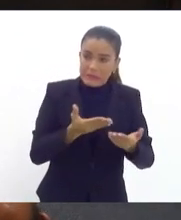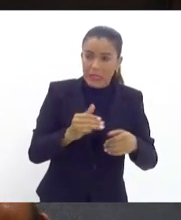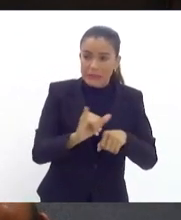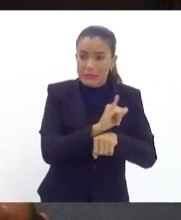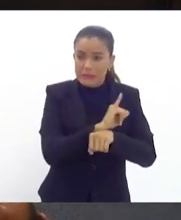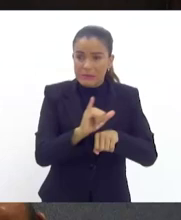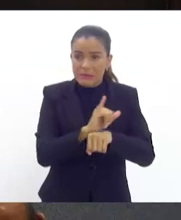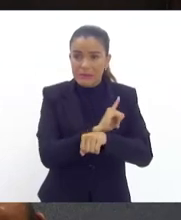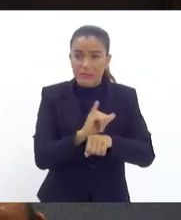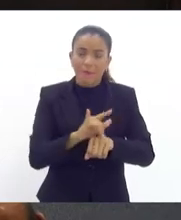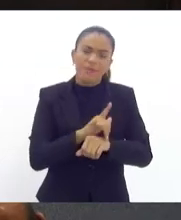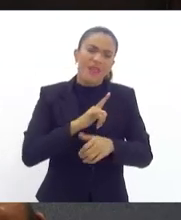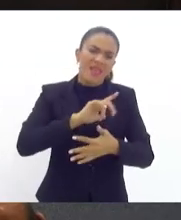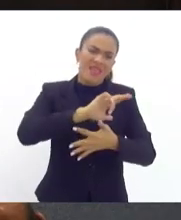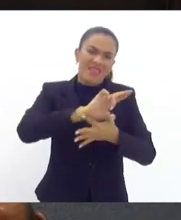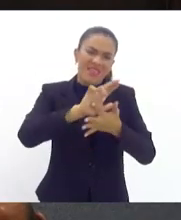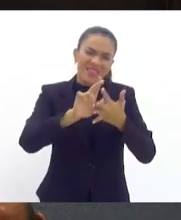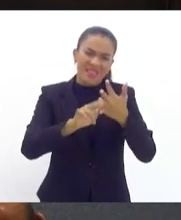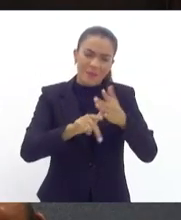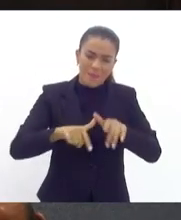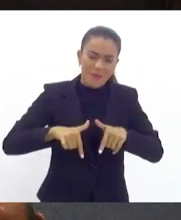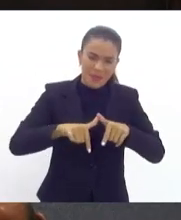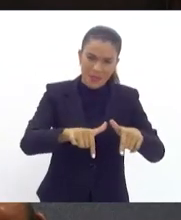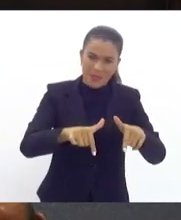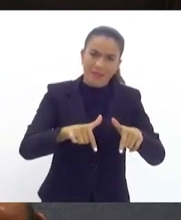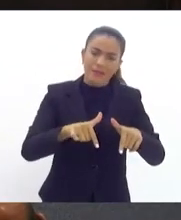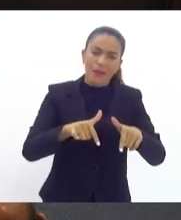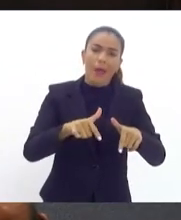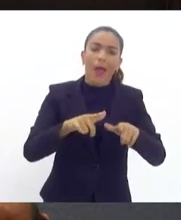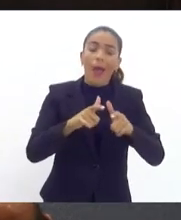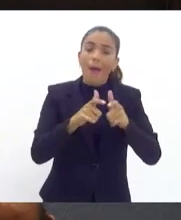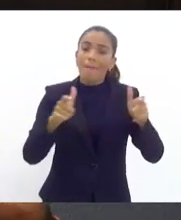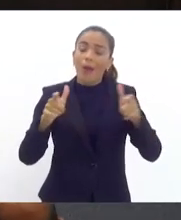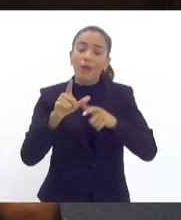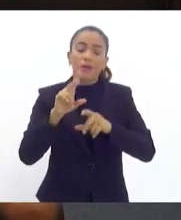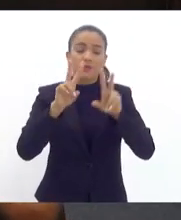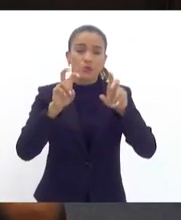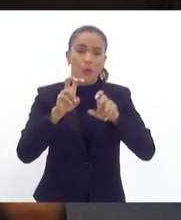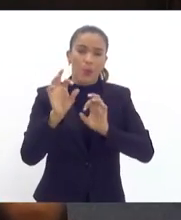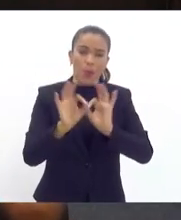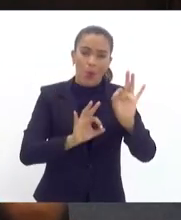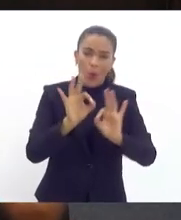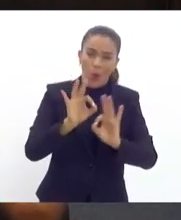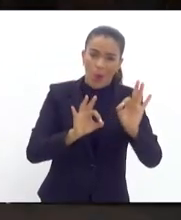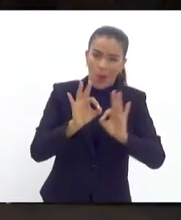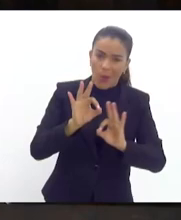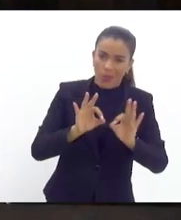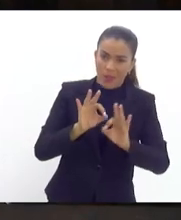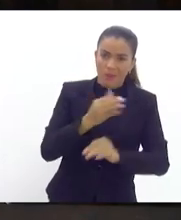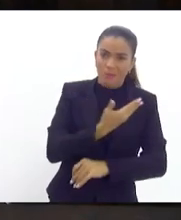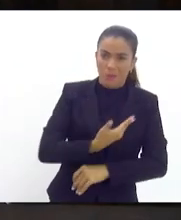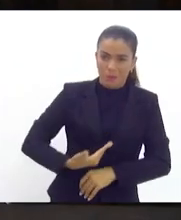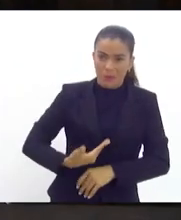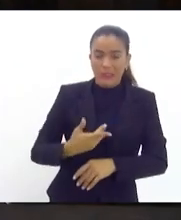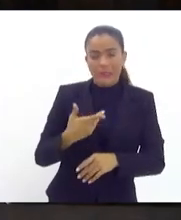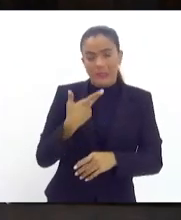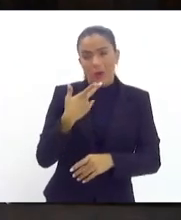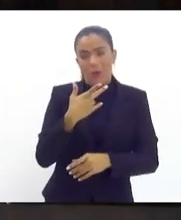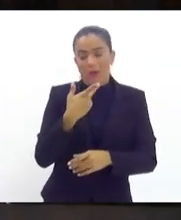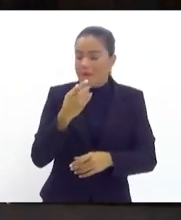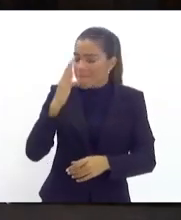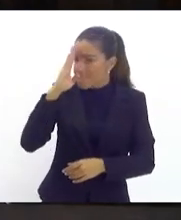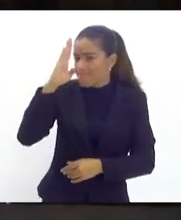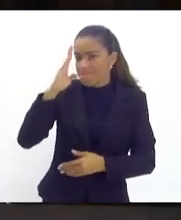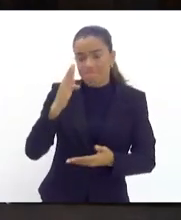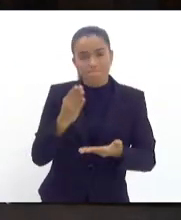jeito enfim são inúmeras medidas que quase todas elas esbarram na questão da ordem pública então é fundamental se interessar por